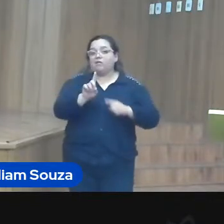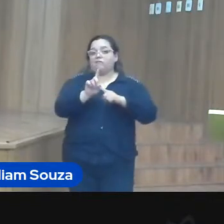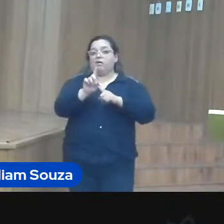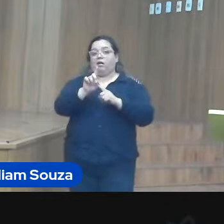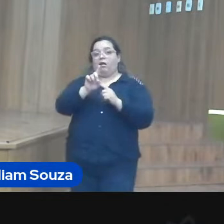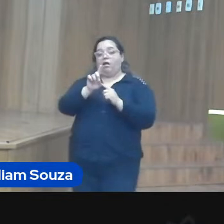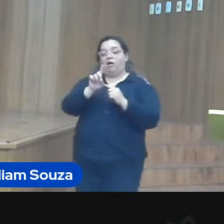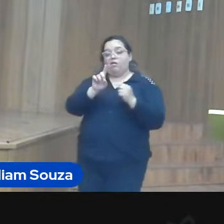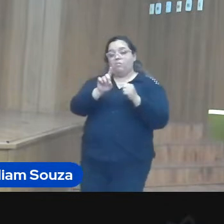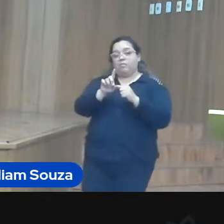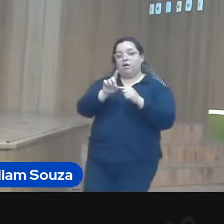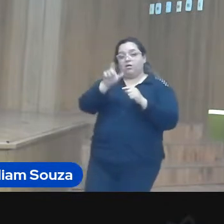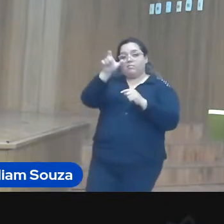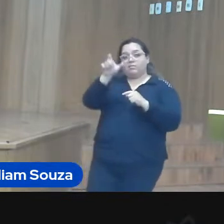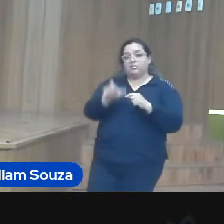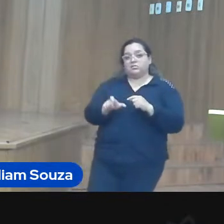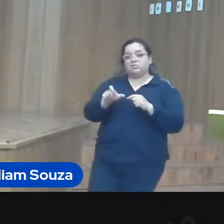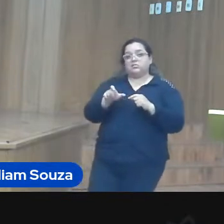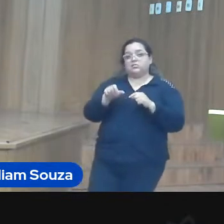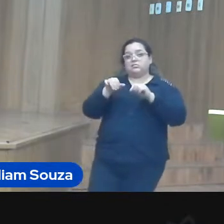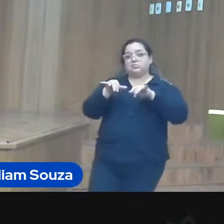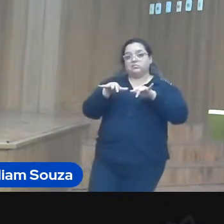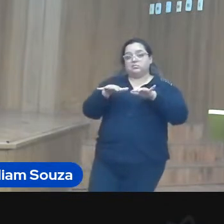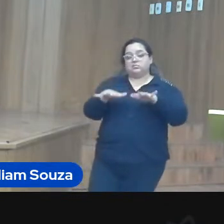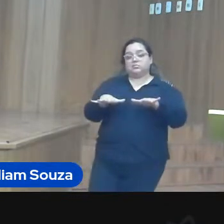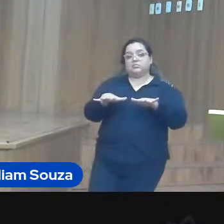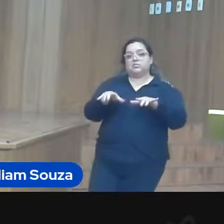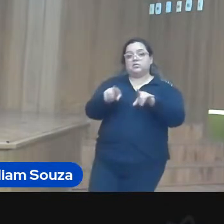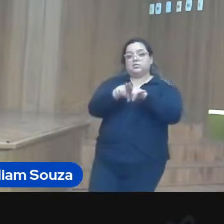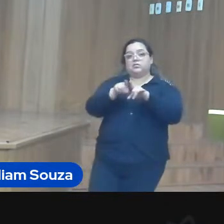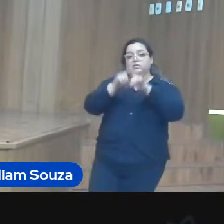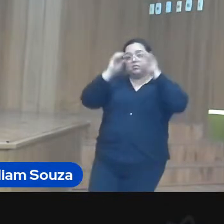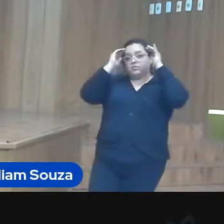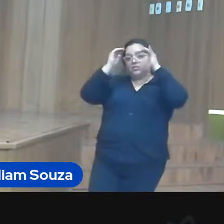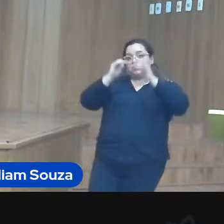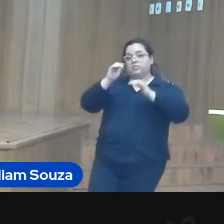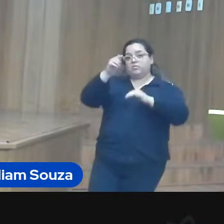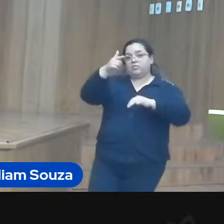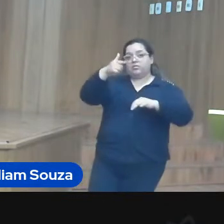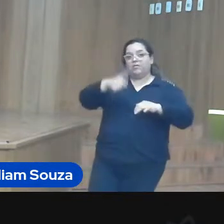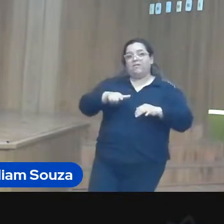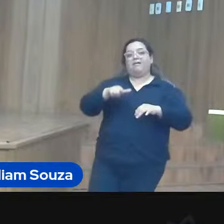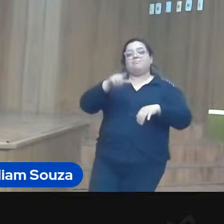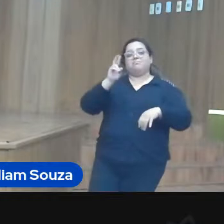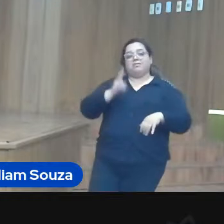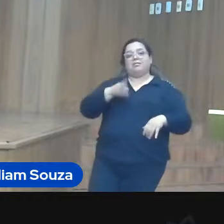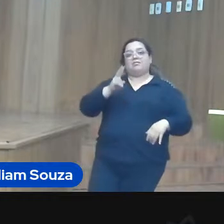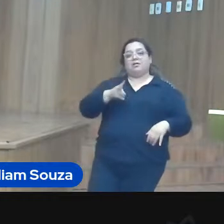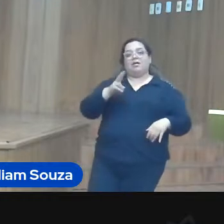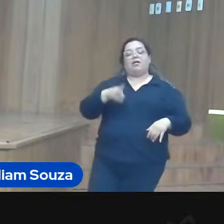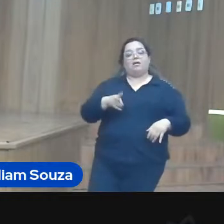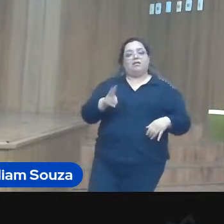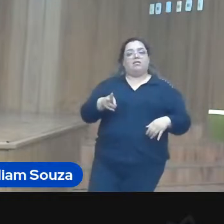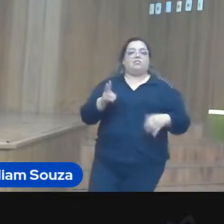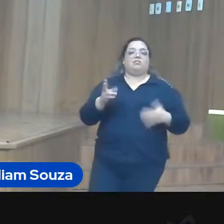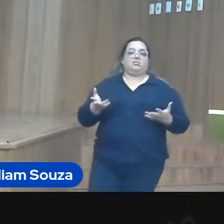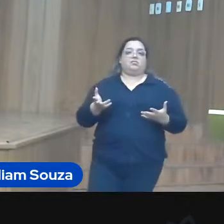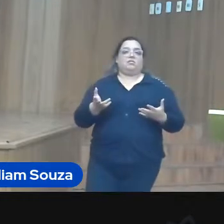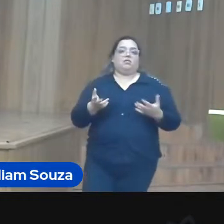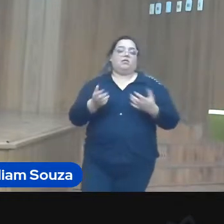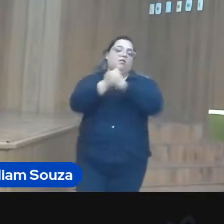para a dimensão cultural, e o foco no respeito ao outro o tempo todo, abraça, como você